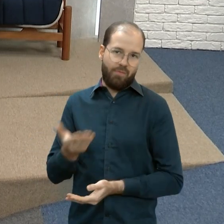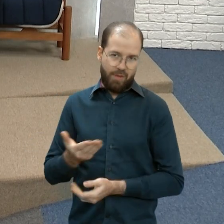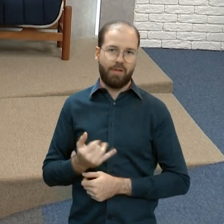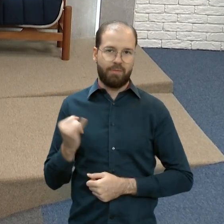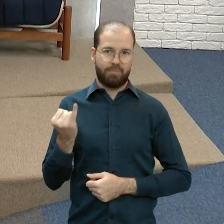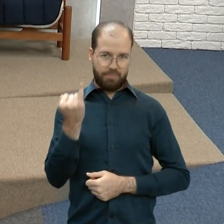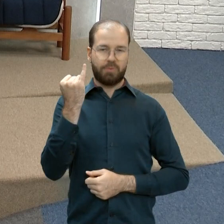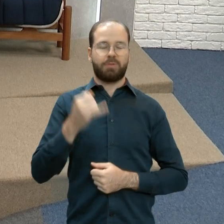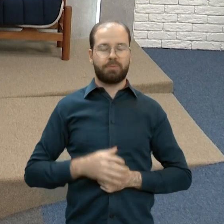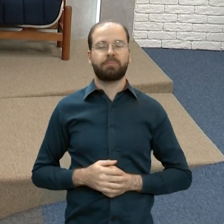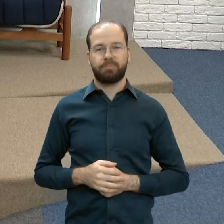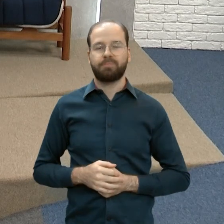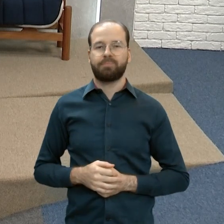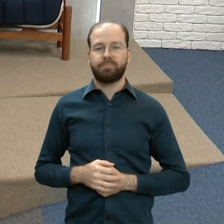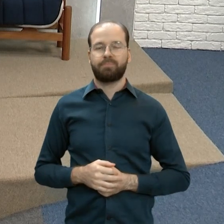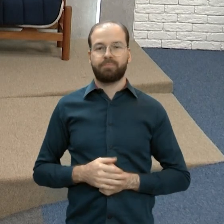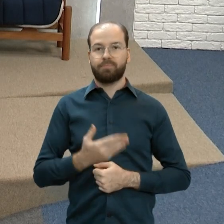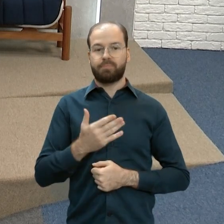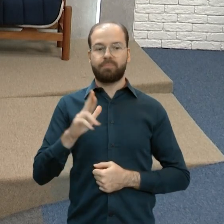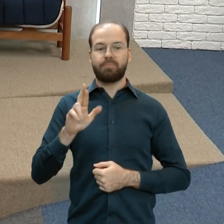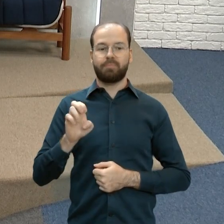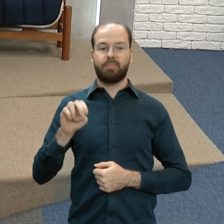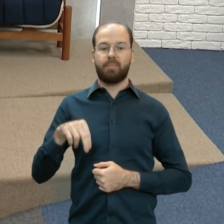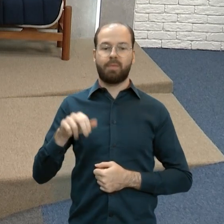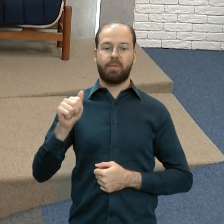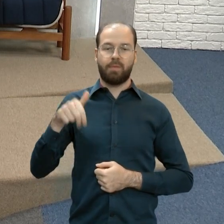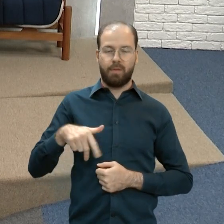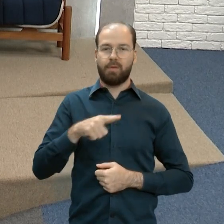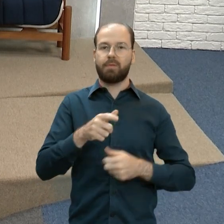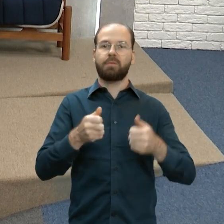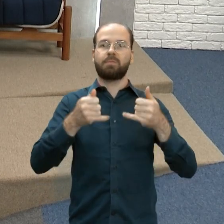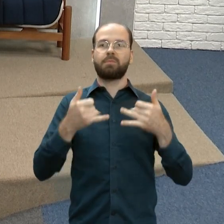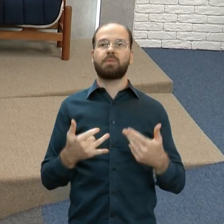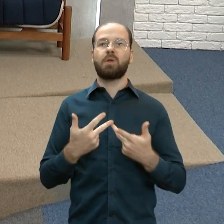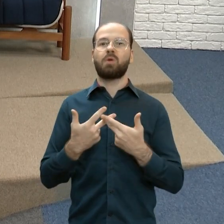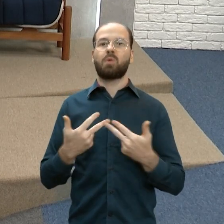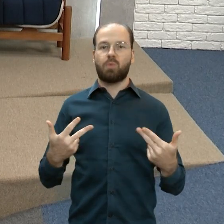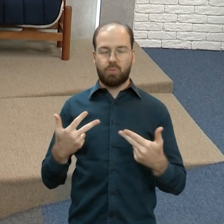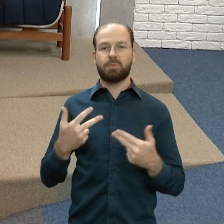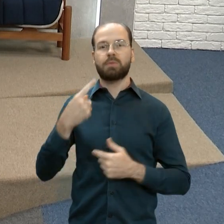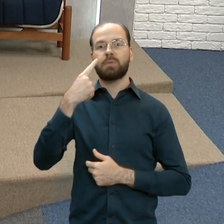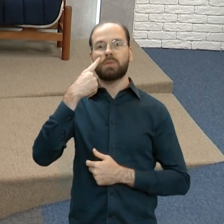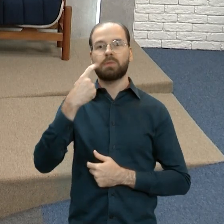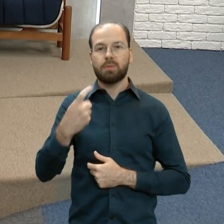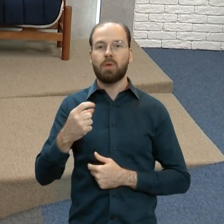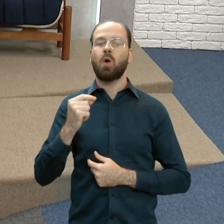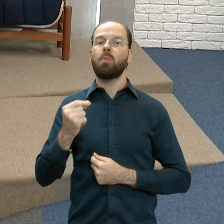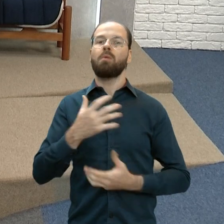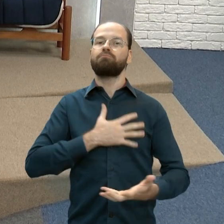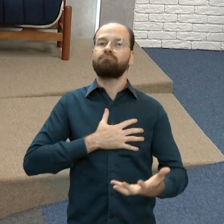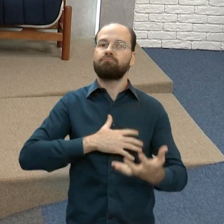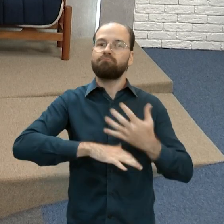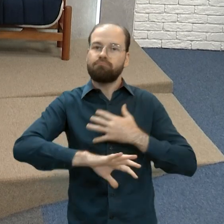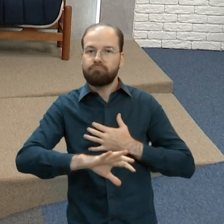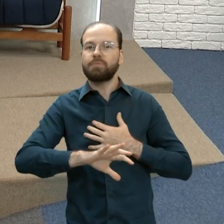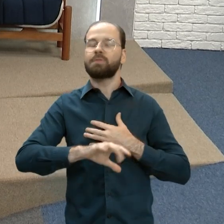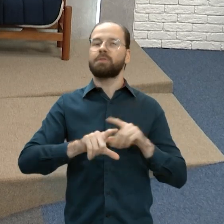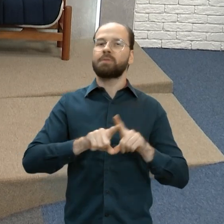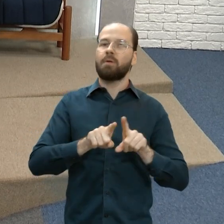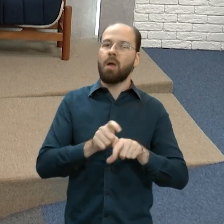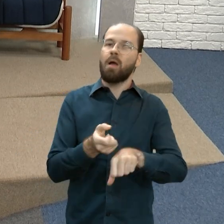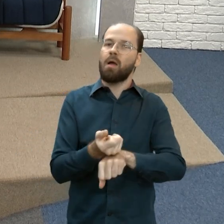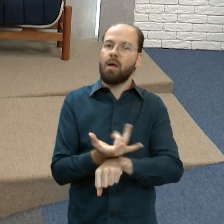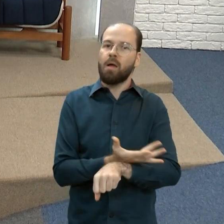interessante, e aí dessa questão da afetividade e também das lembranças que a gente vai criando,